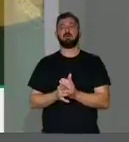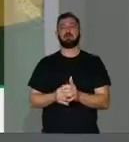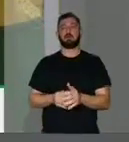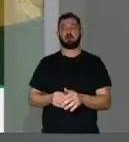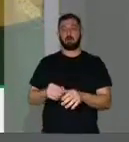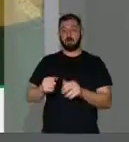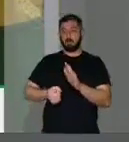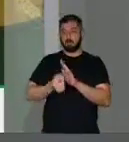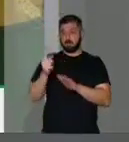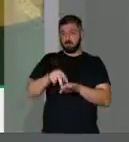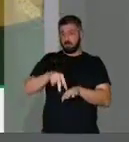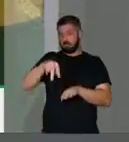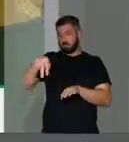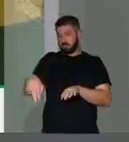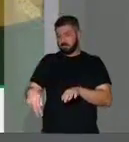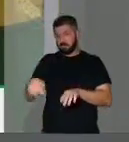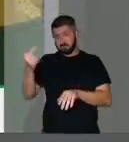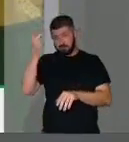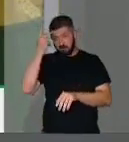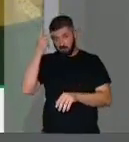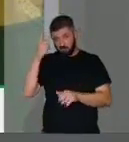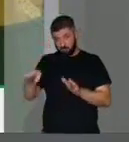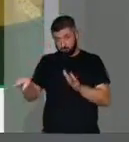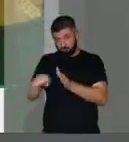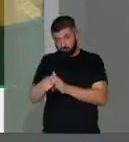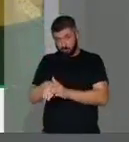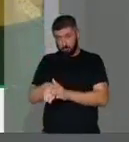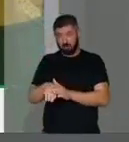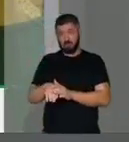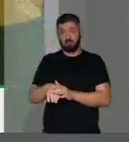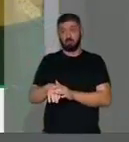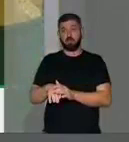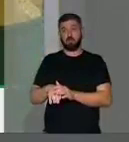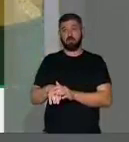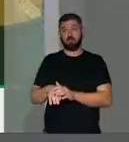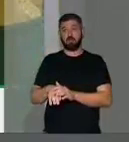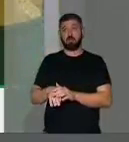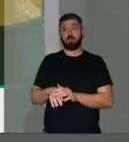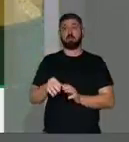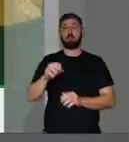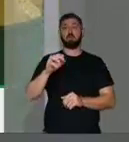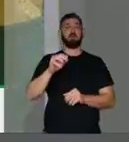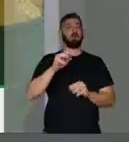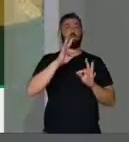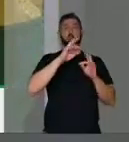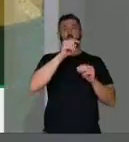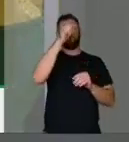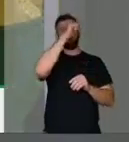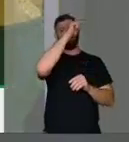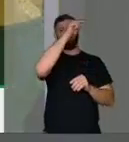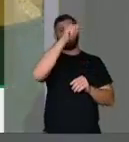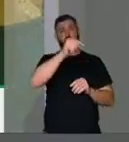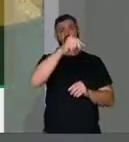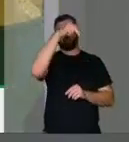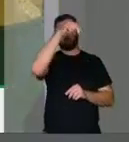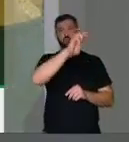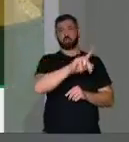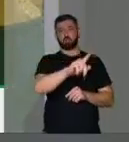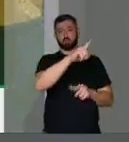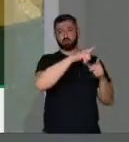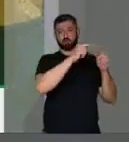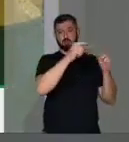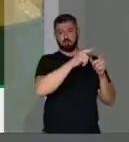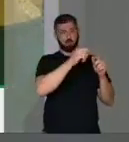o pé no Porto de Santos, de Okinawa a Hokkaido, do norte a sul